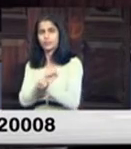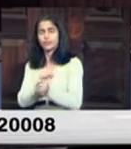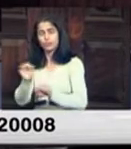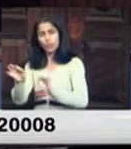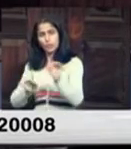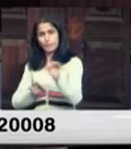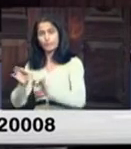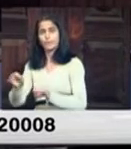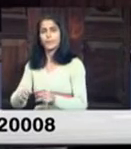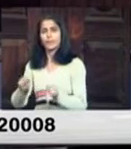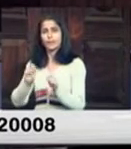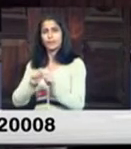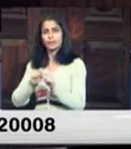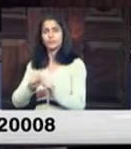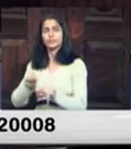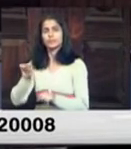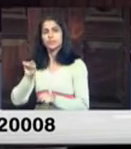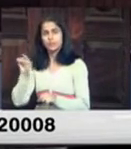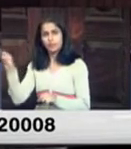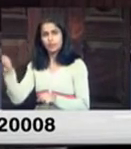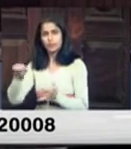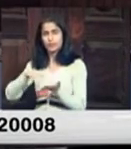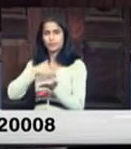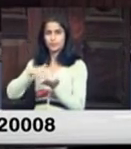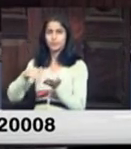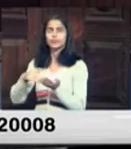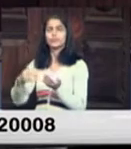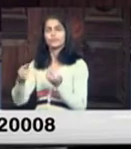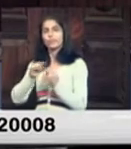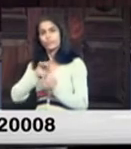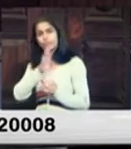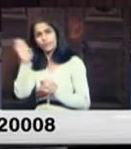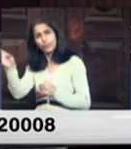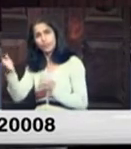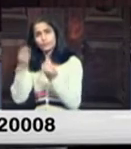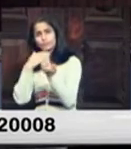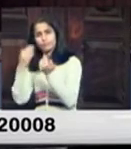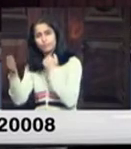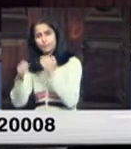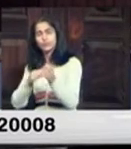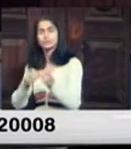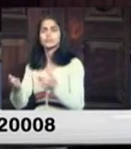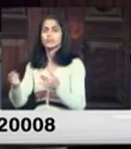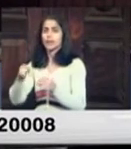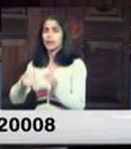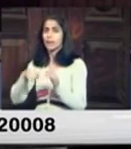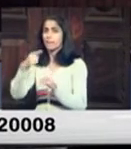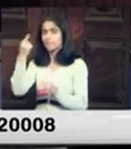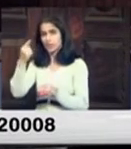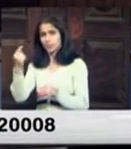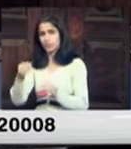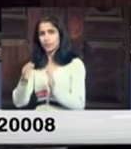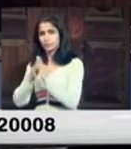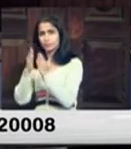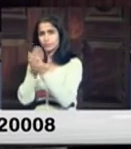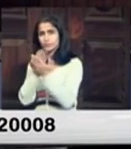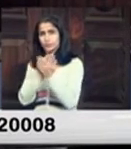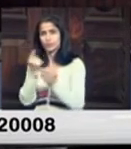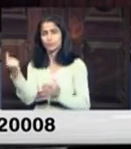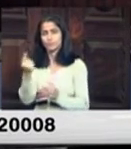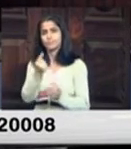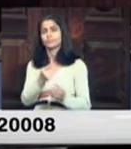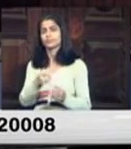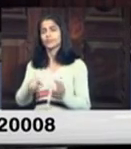malfadado e fazer com que a Secretaria converse com cada escola implicada nesse planejamento, cada escola ameaçada de fechamento,